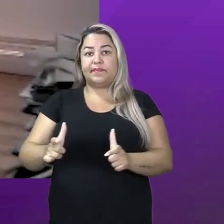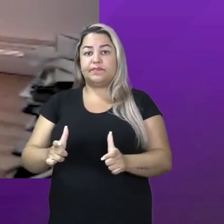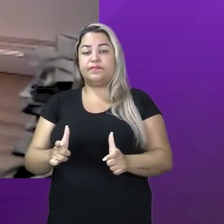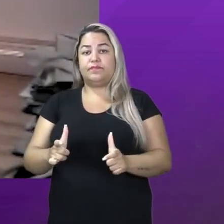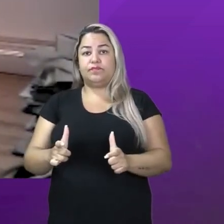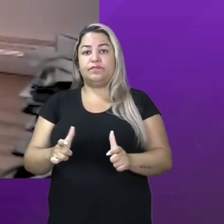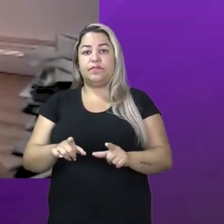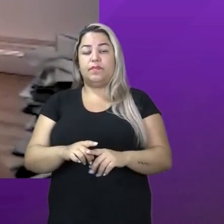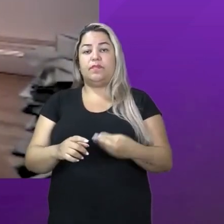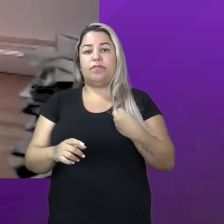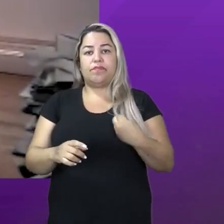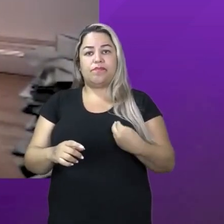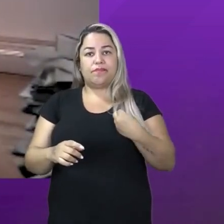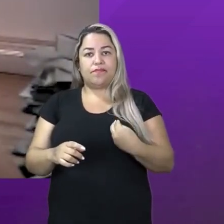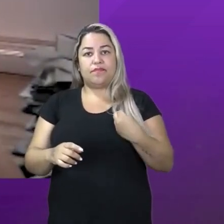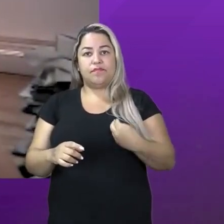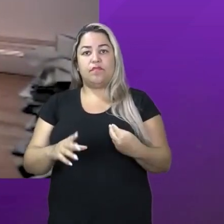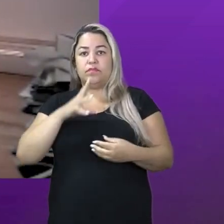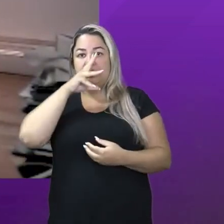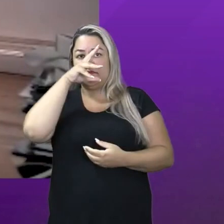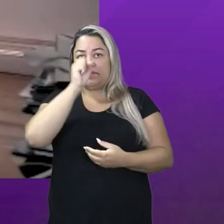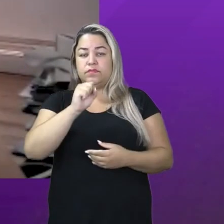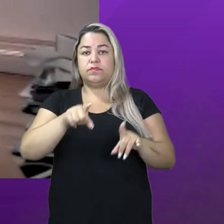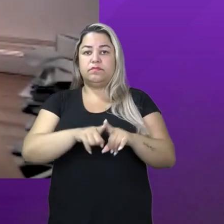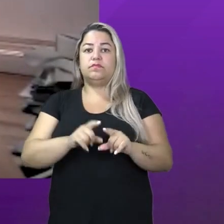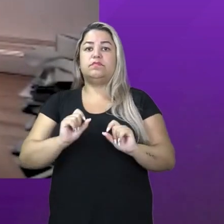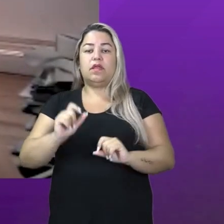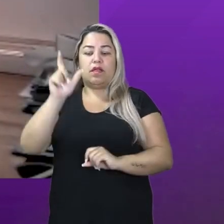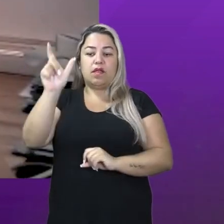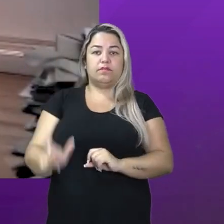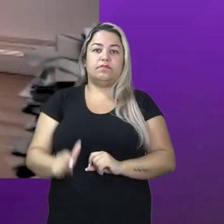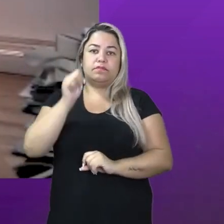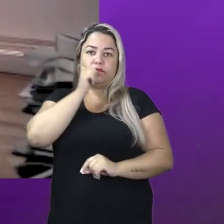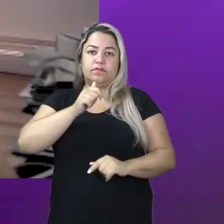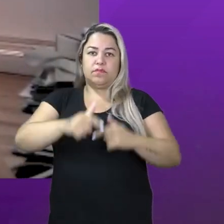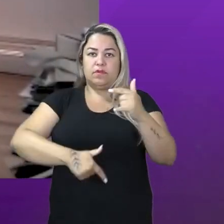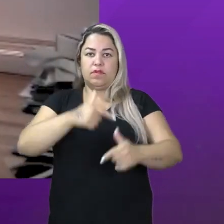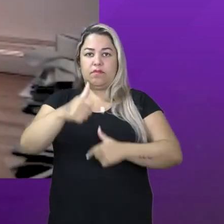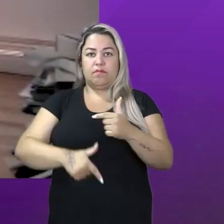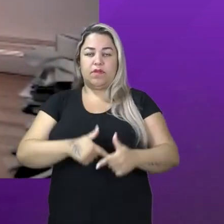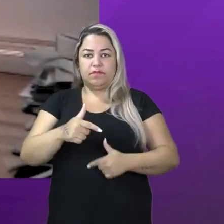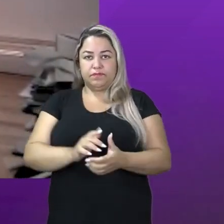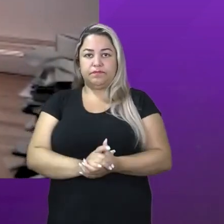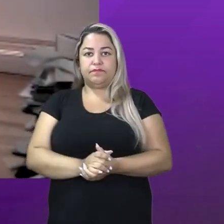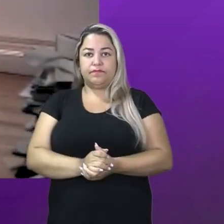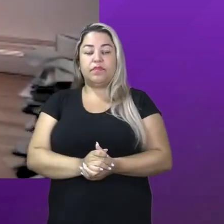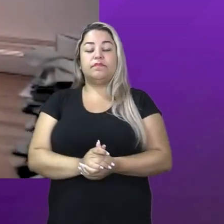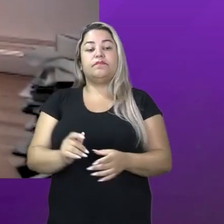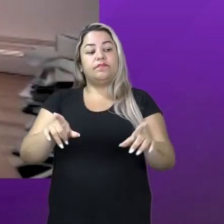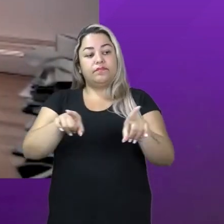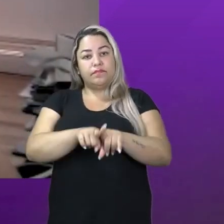inclusive, com a presença muito forte das mulheres no trabalho informal. E